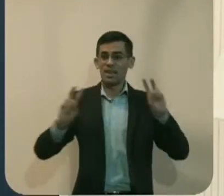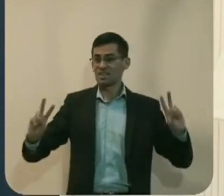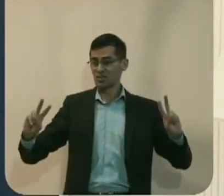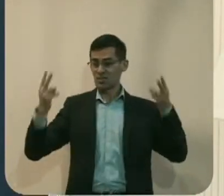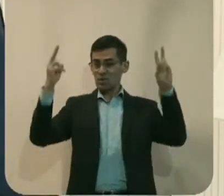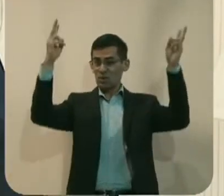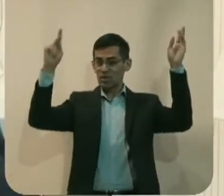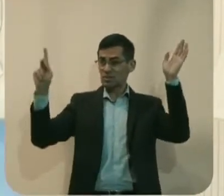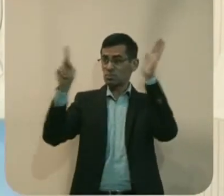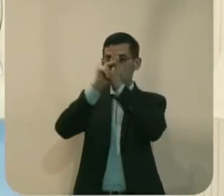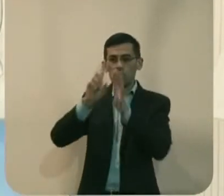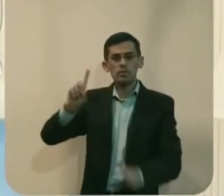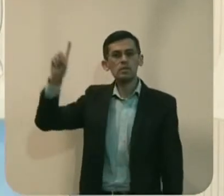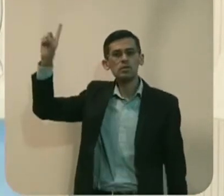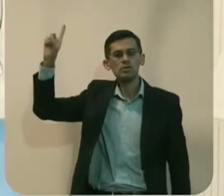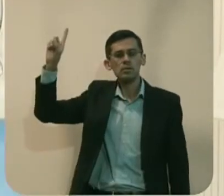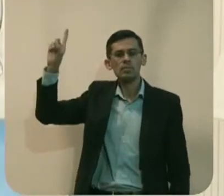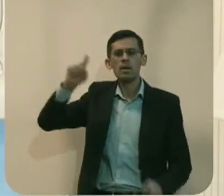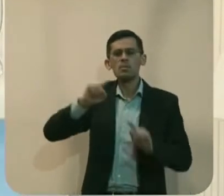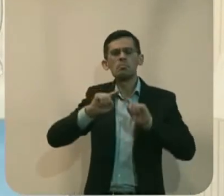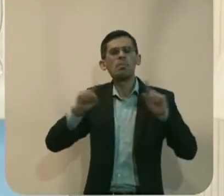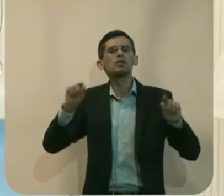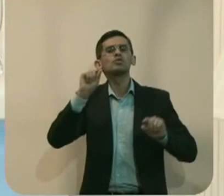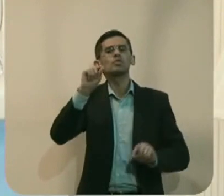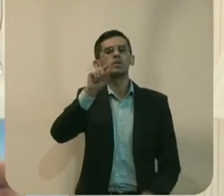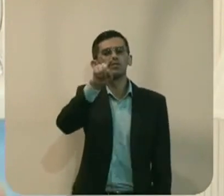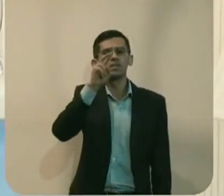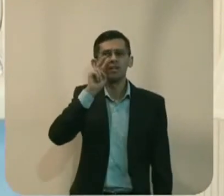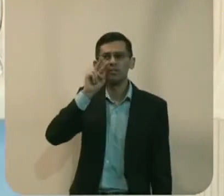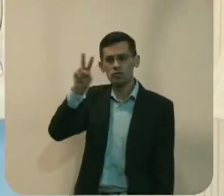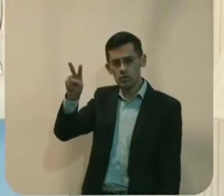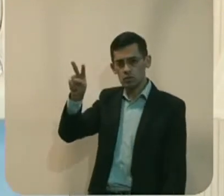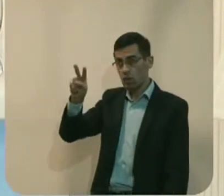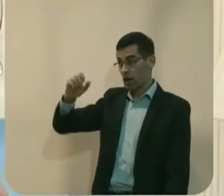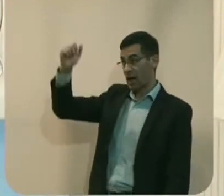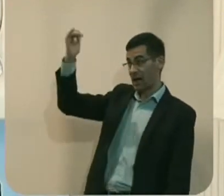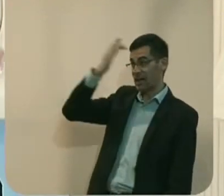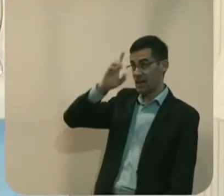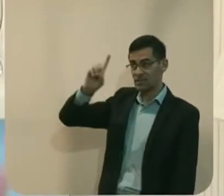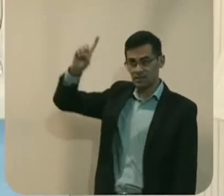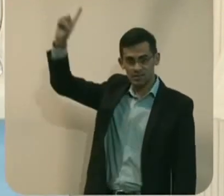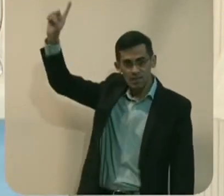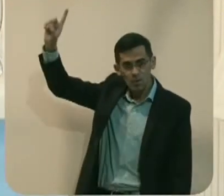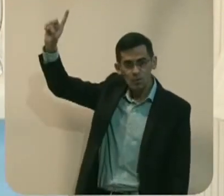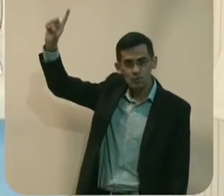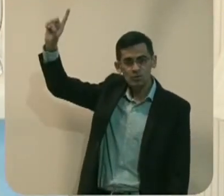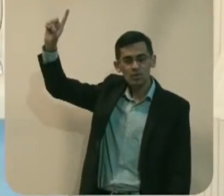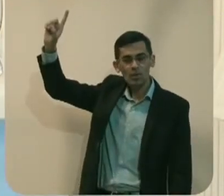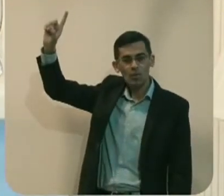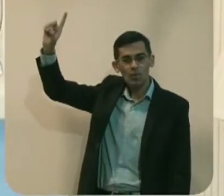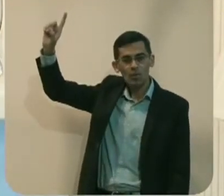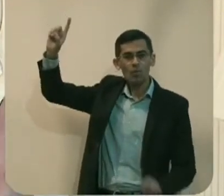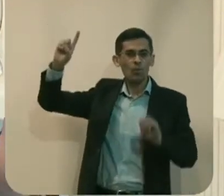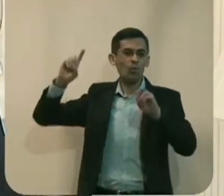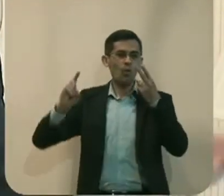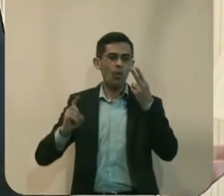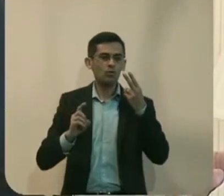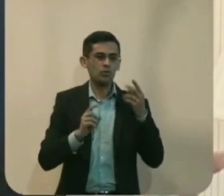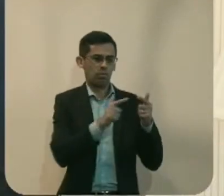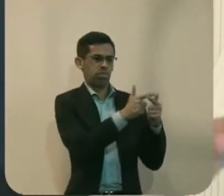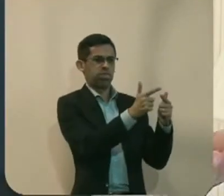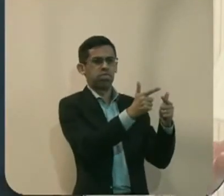Deus. O que é que você tem enxergado? A graça do Senhor Jesus Cristo ou só